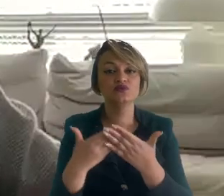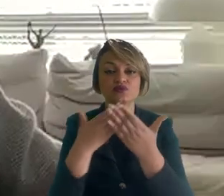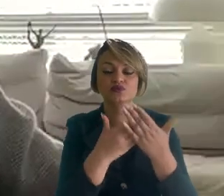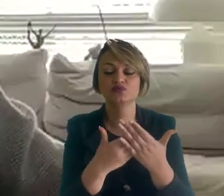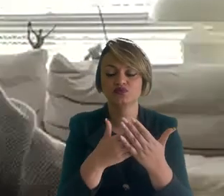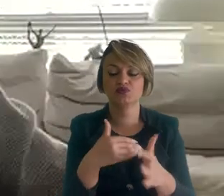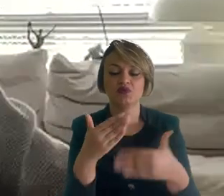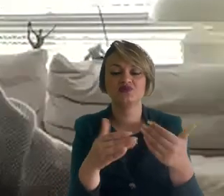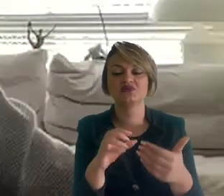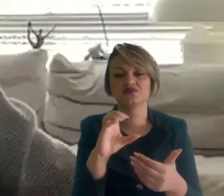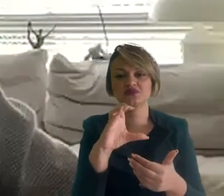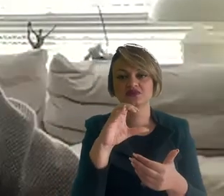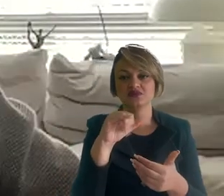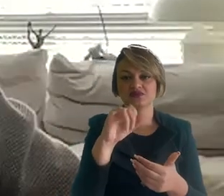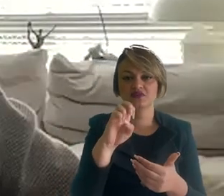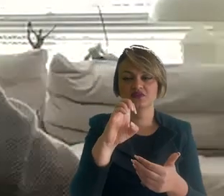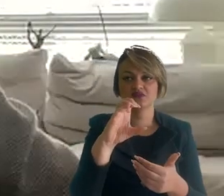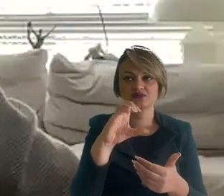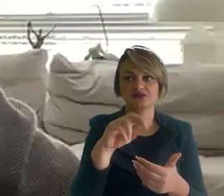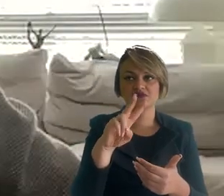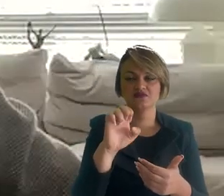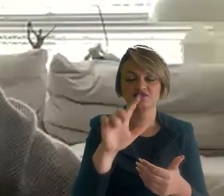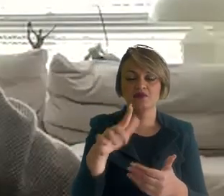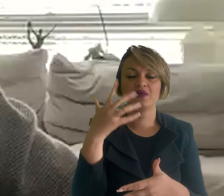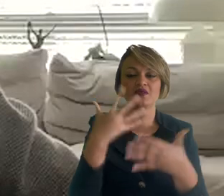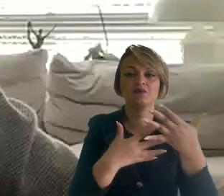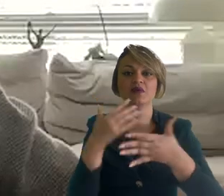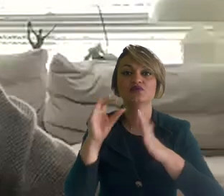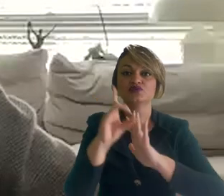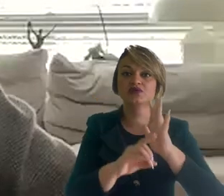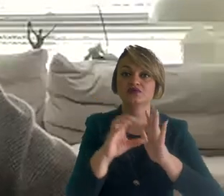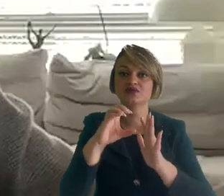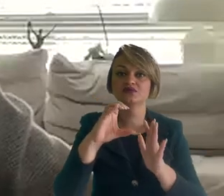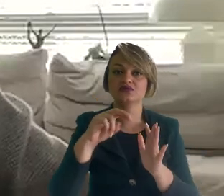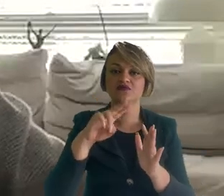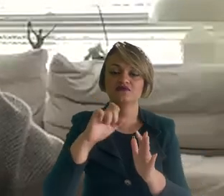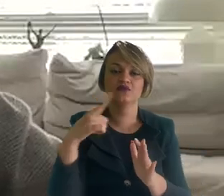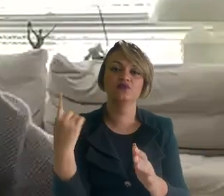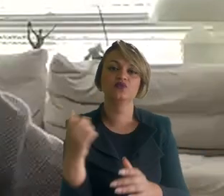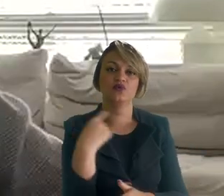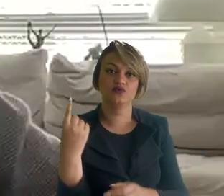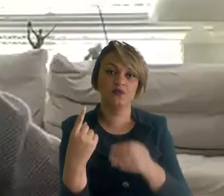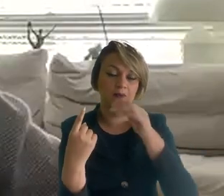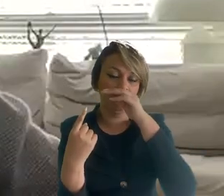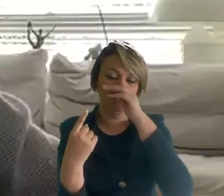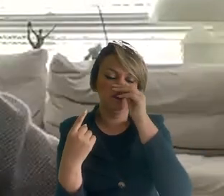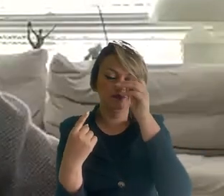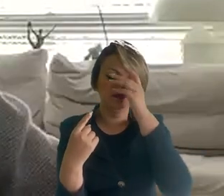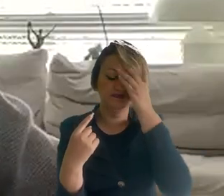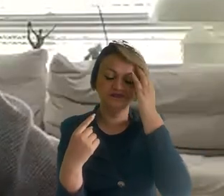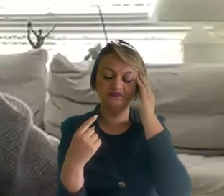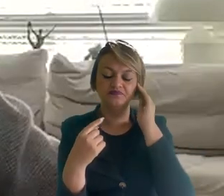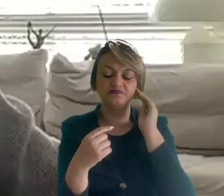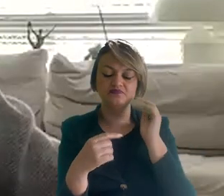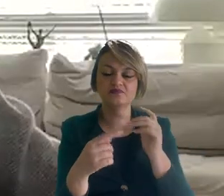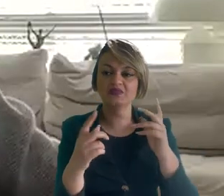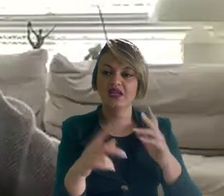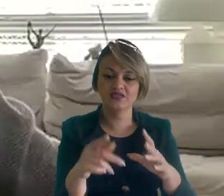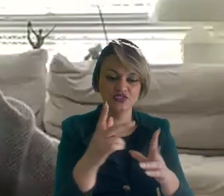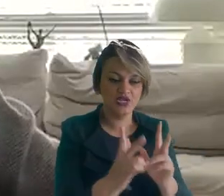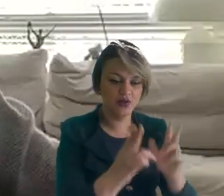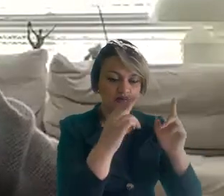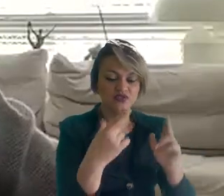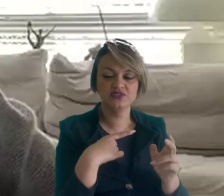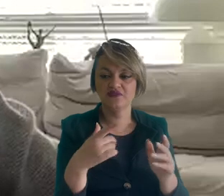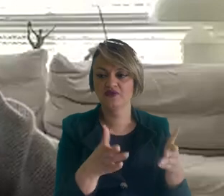civil desviou a evolução do direito civil entre nós nós fizemos um recorte e seguimos no